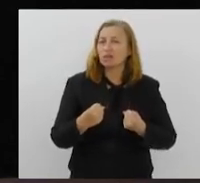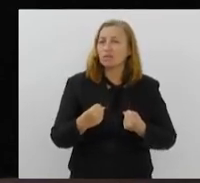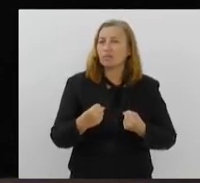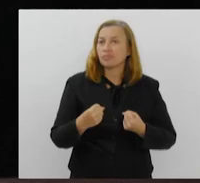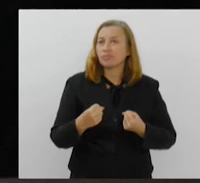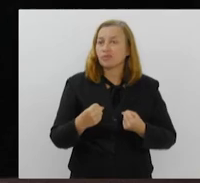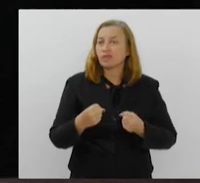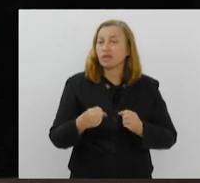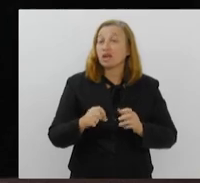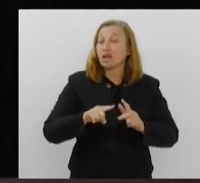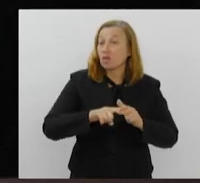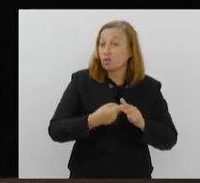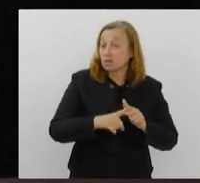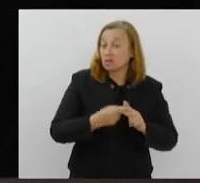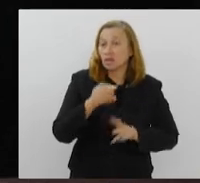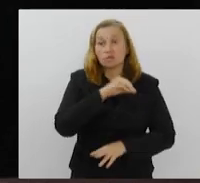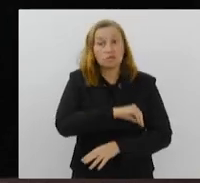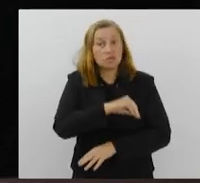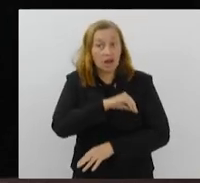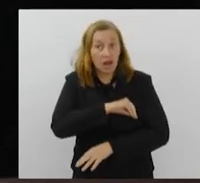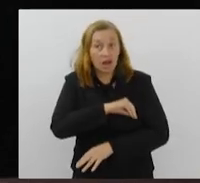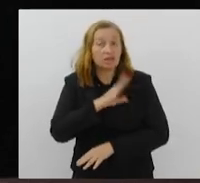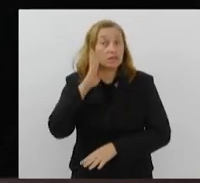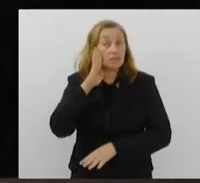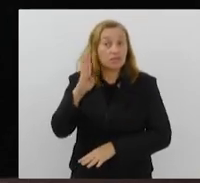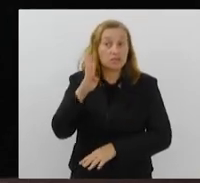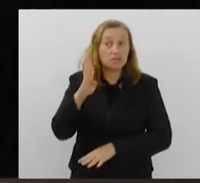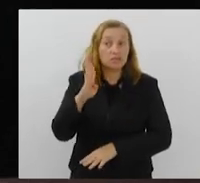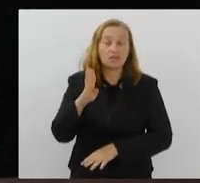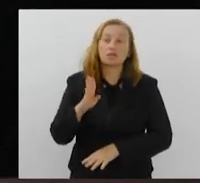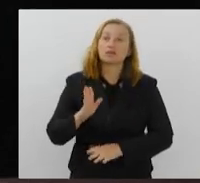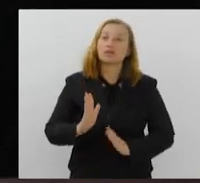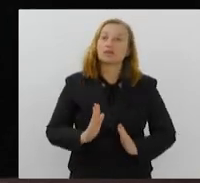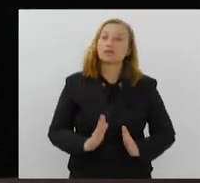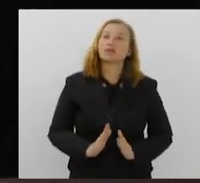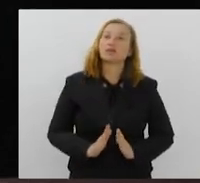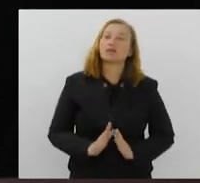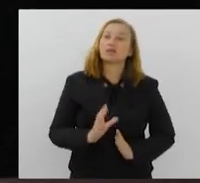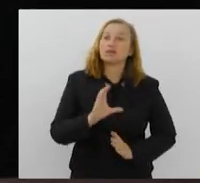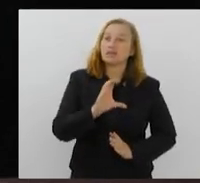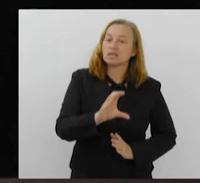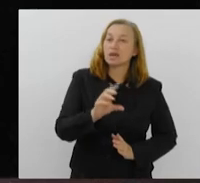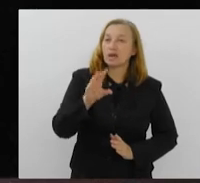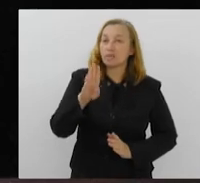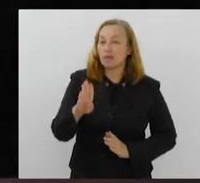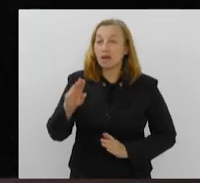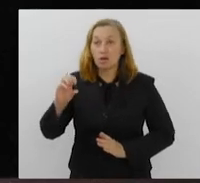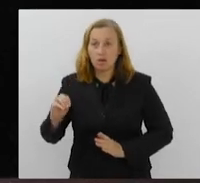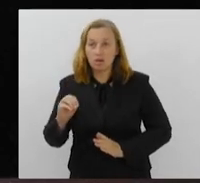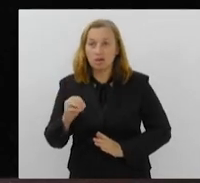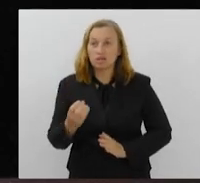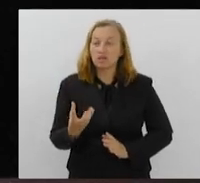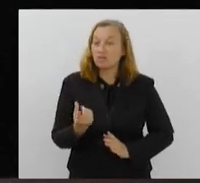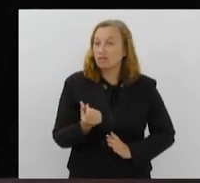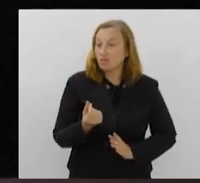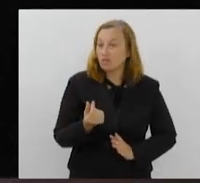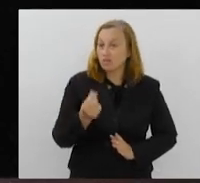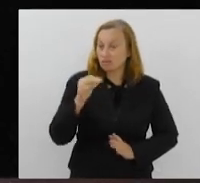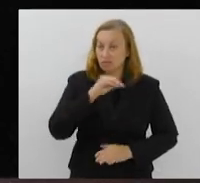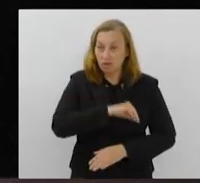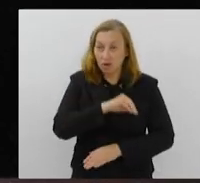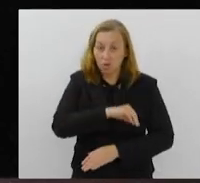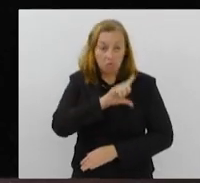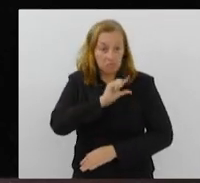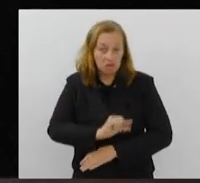e do reajuste do piso salarial, especialmente para as faixas, para os CBOs que recebem menos, que foram mais afetados,